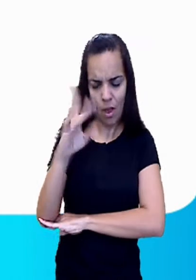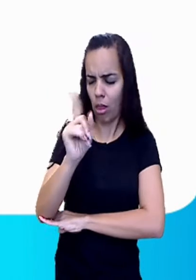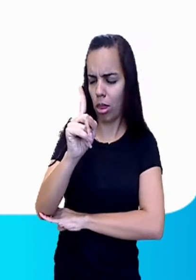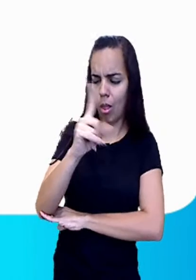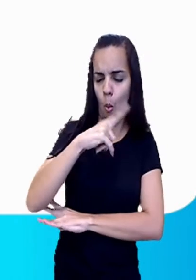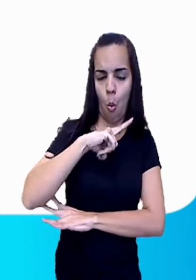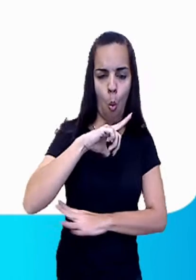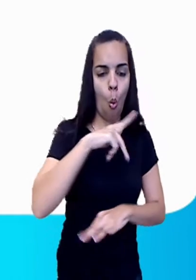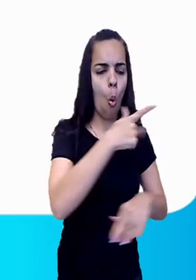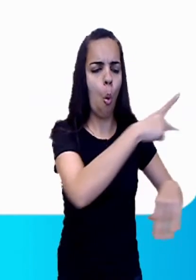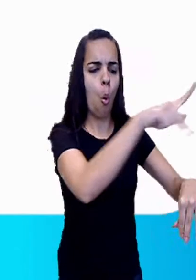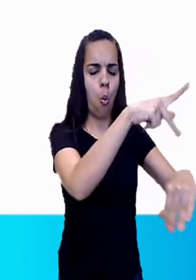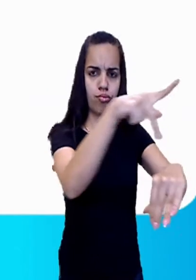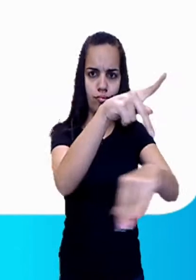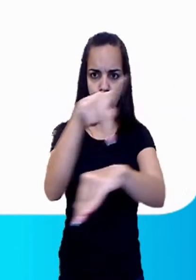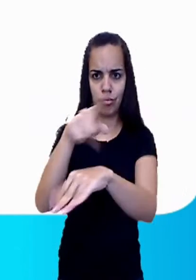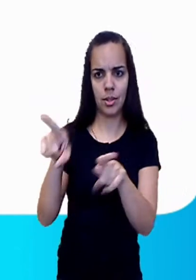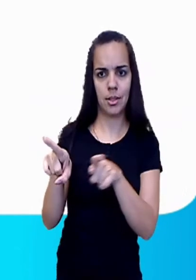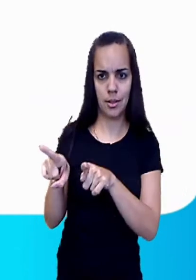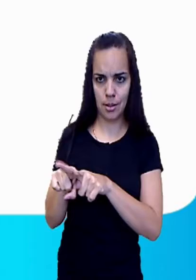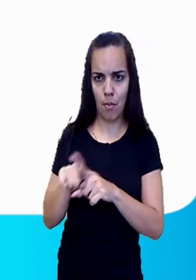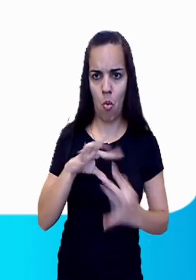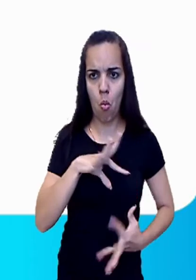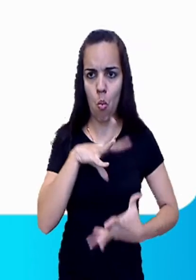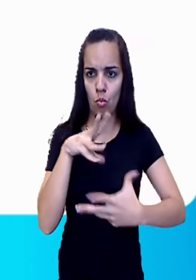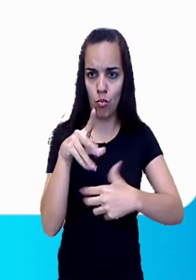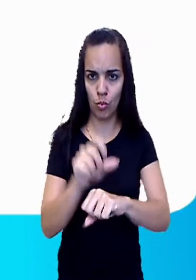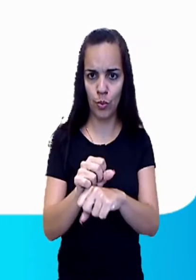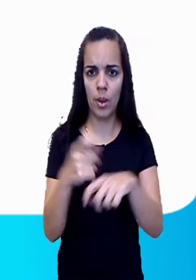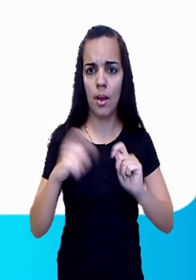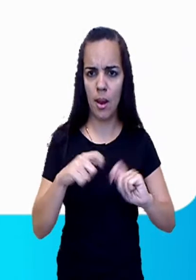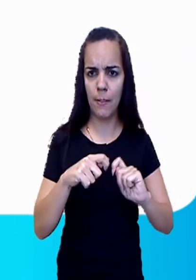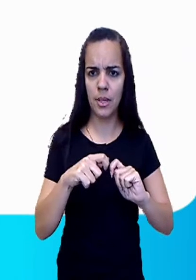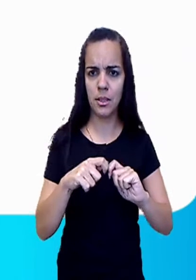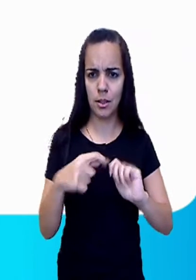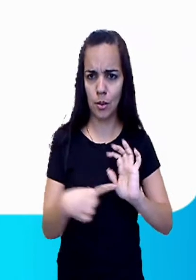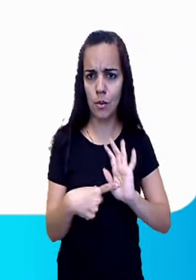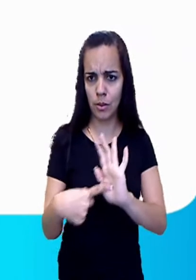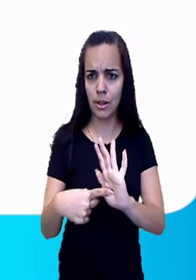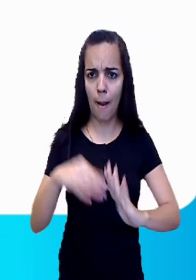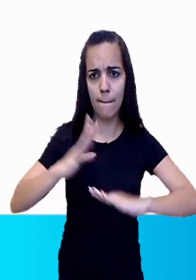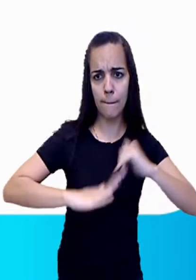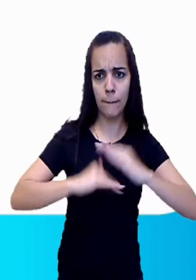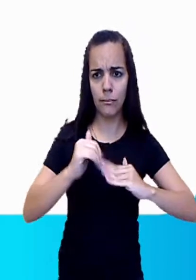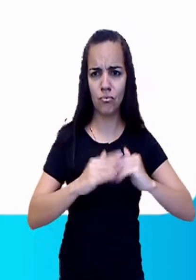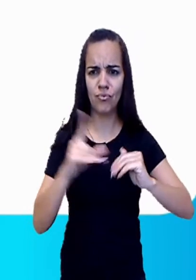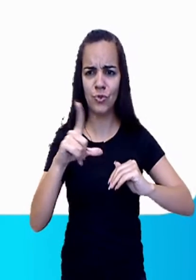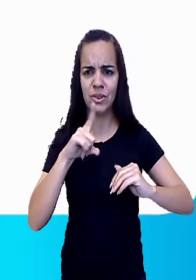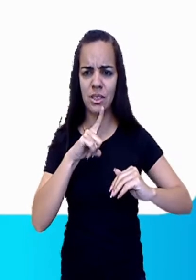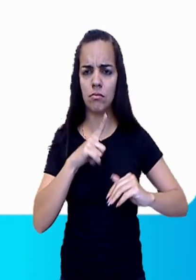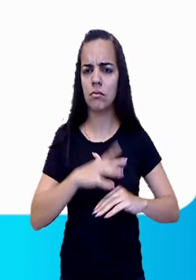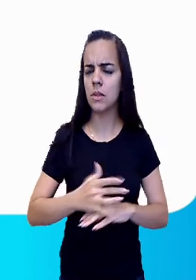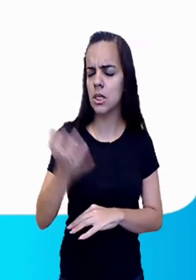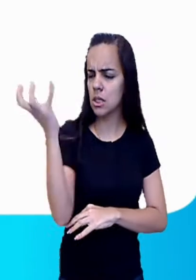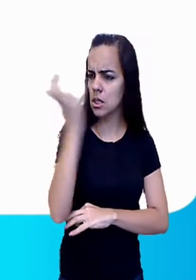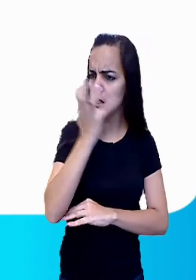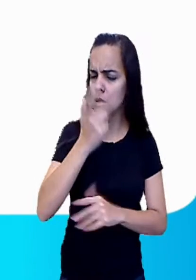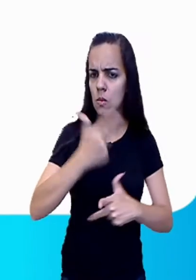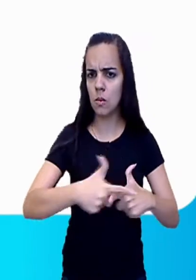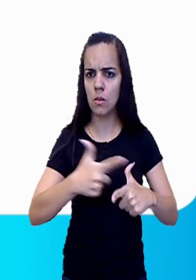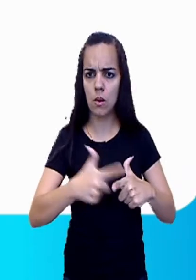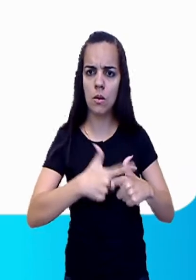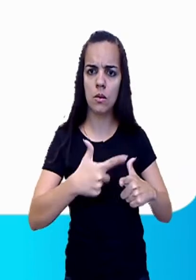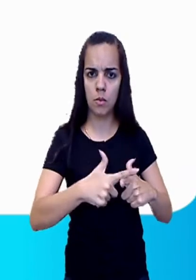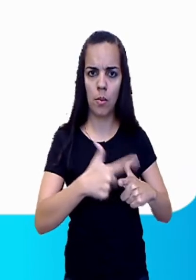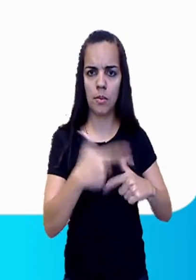é preciso ressaltar que essa prática costuma gerar sérios danos ao meio ambiente. Isso